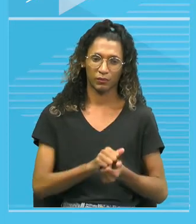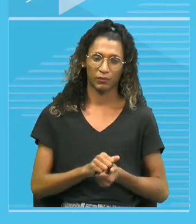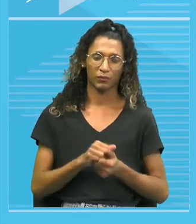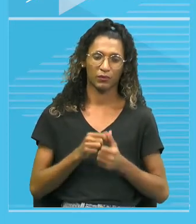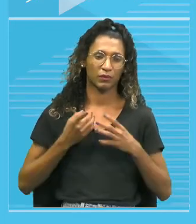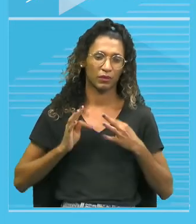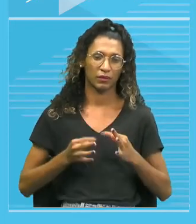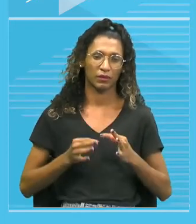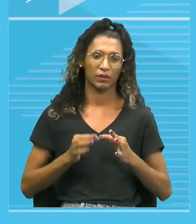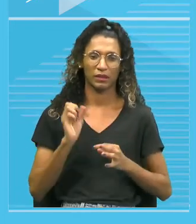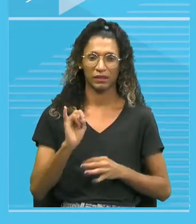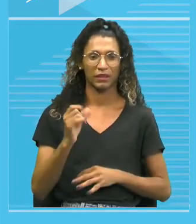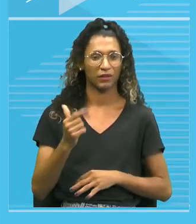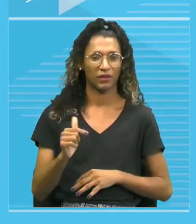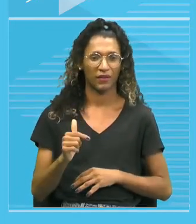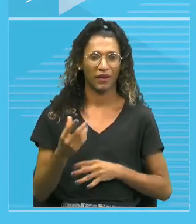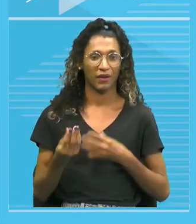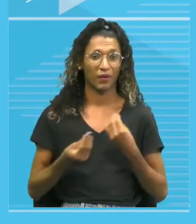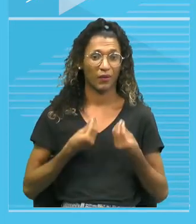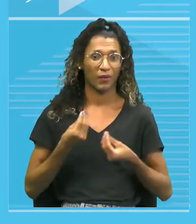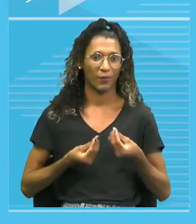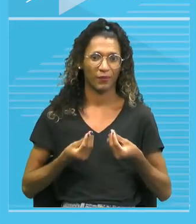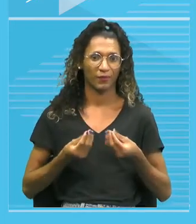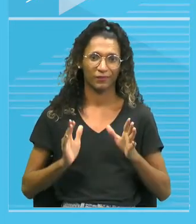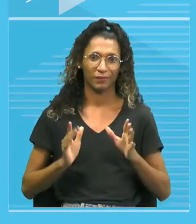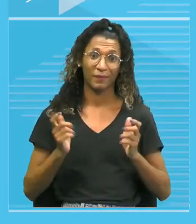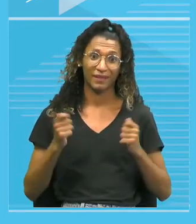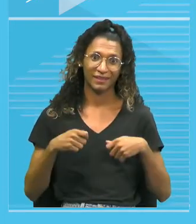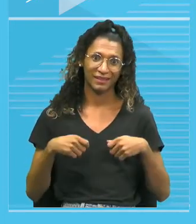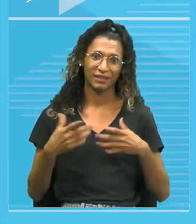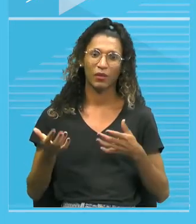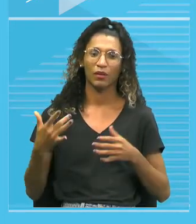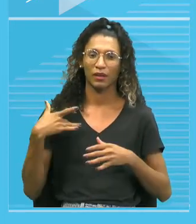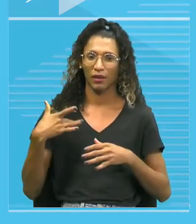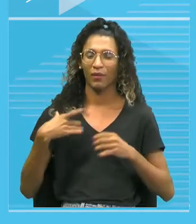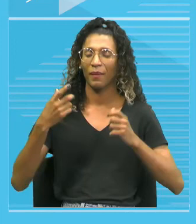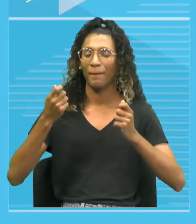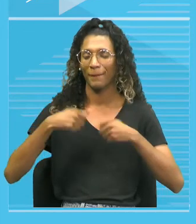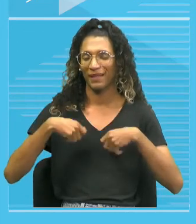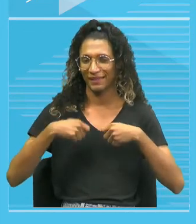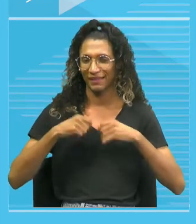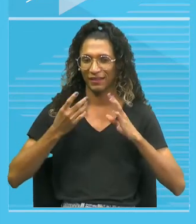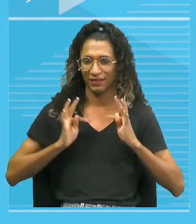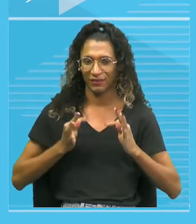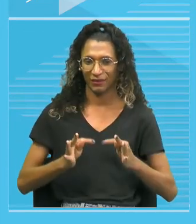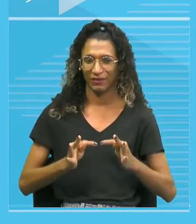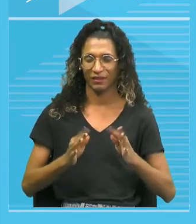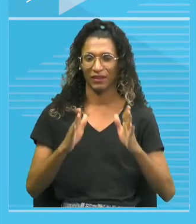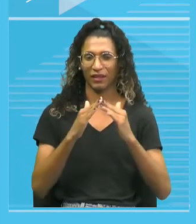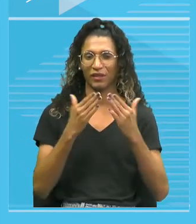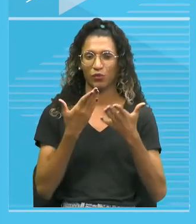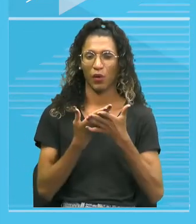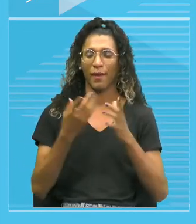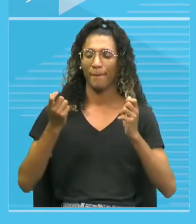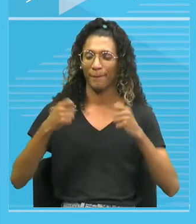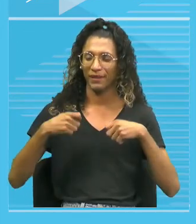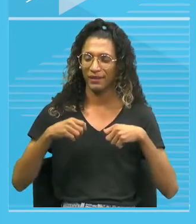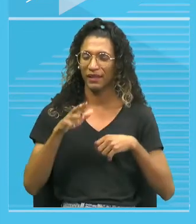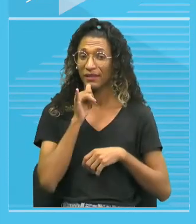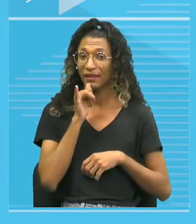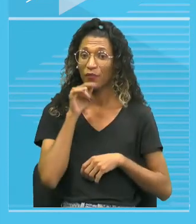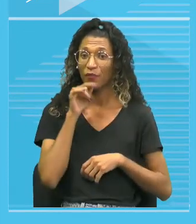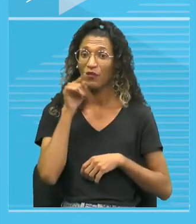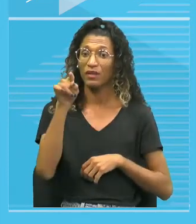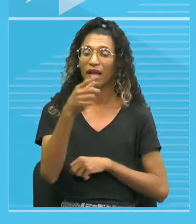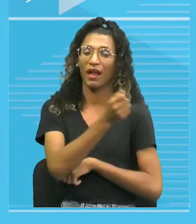tecnologia. Na saúde também não é diferente, não. Na educação por exemplo, quer ver um exemplo? Você não está me assistindo aí